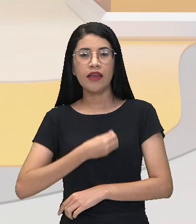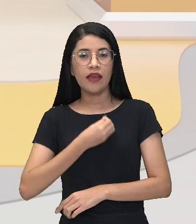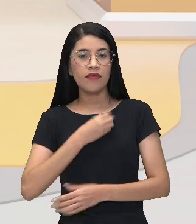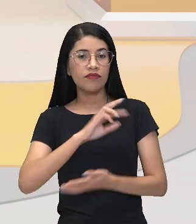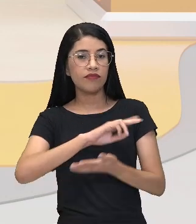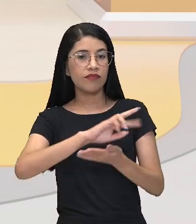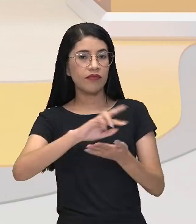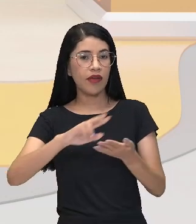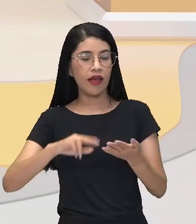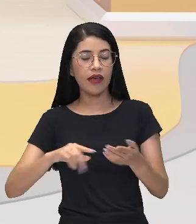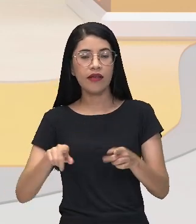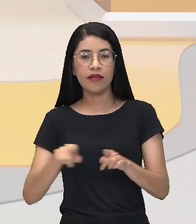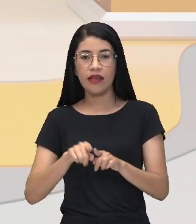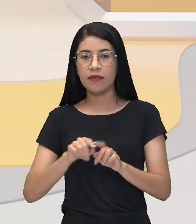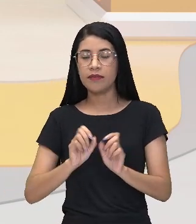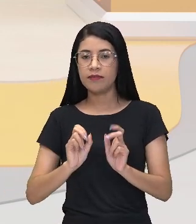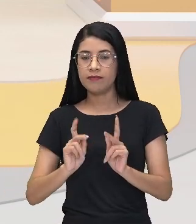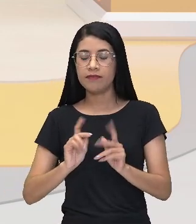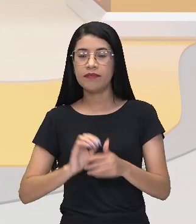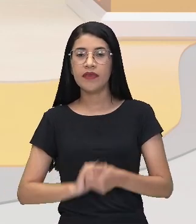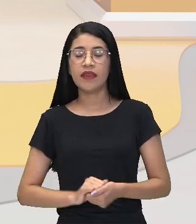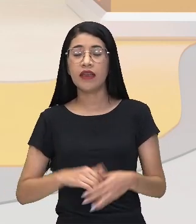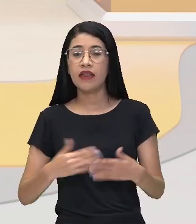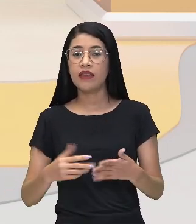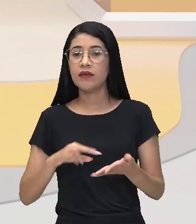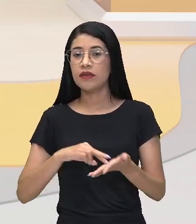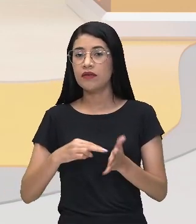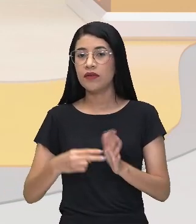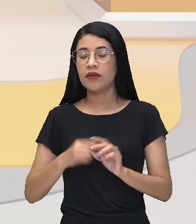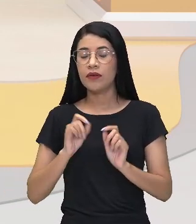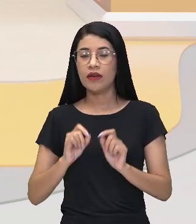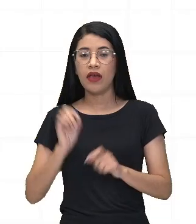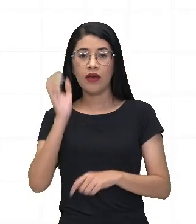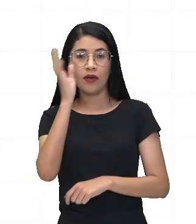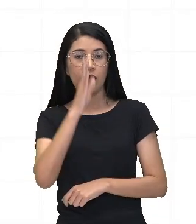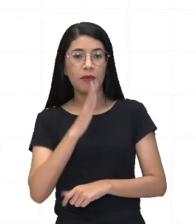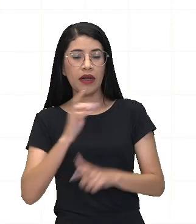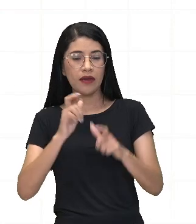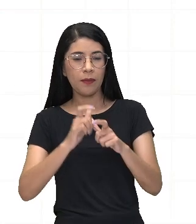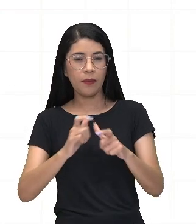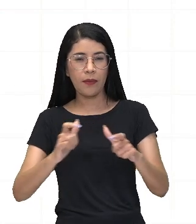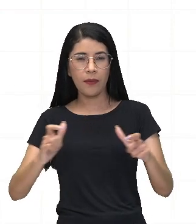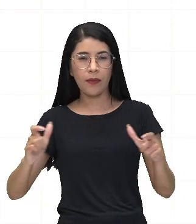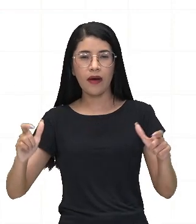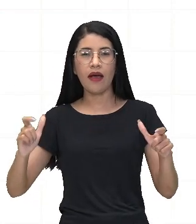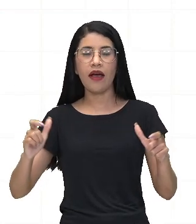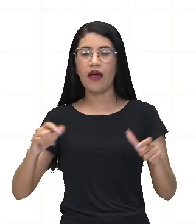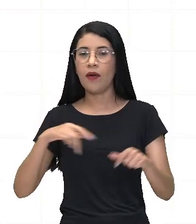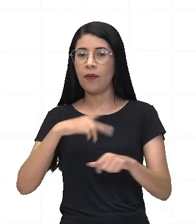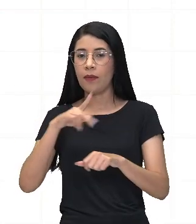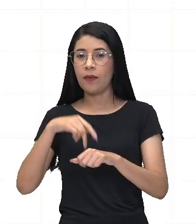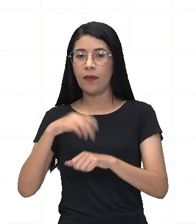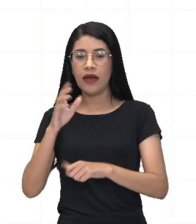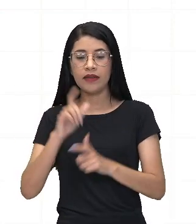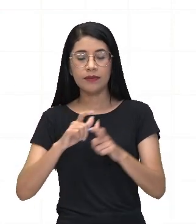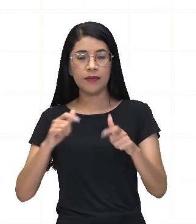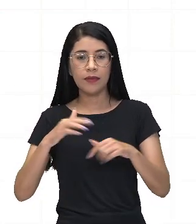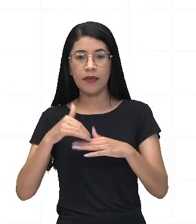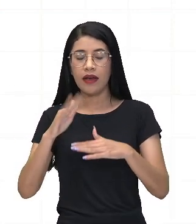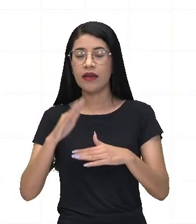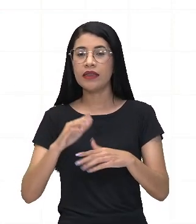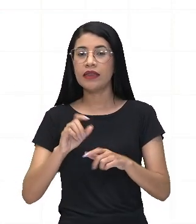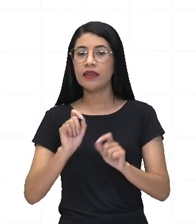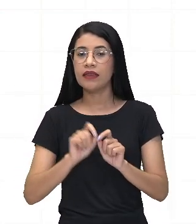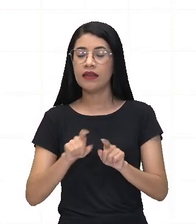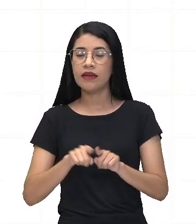diversidade biológica. Então, o Brasil ele é um país de dimensões continentais, tem uma área territorial